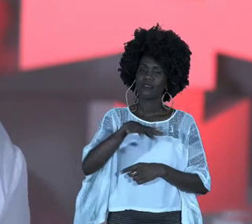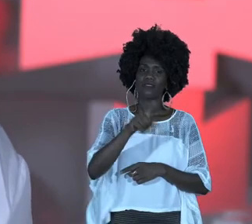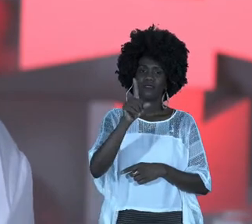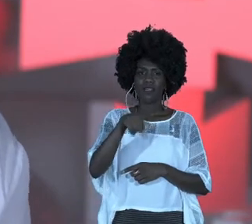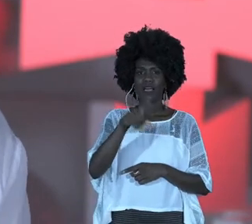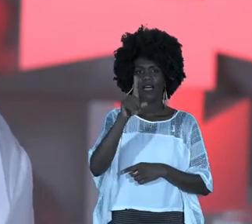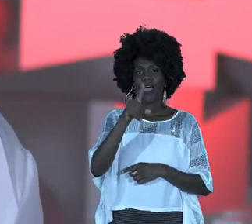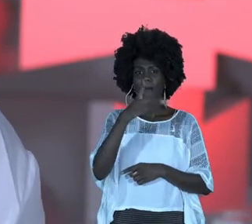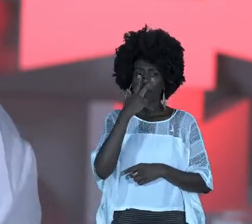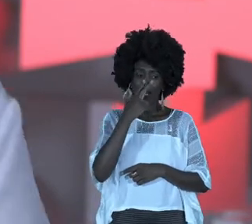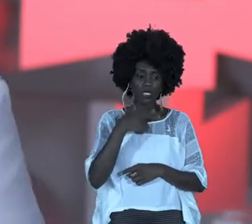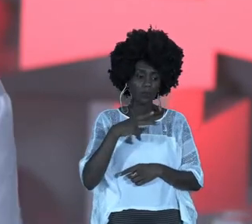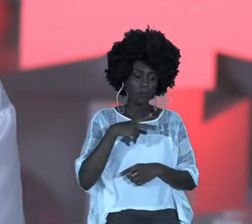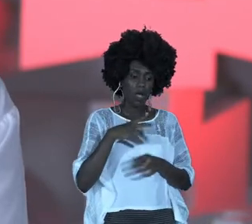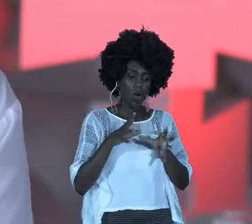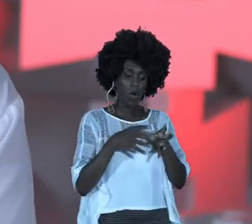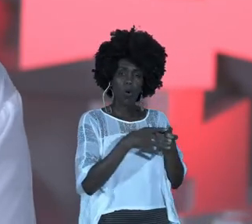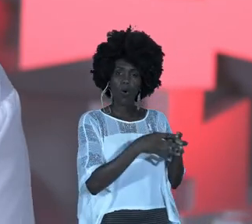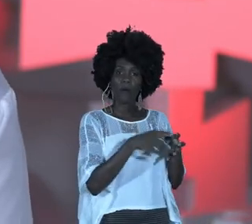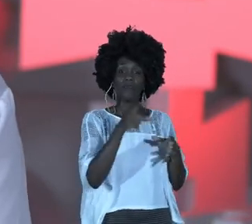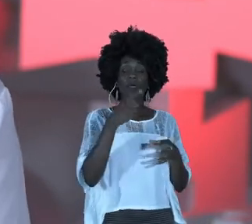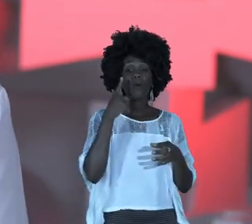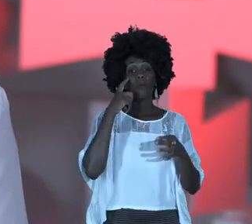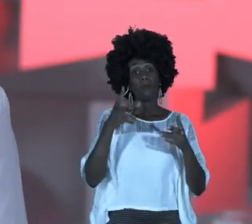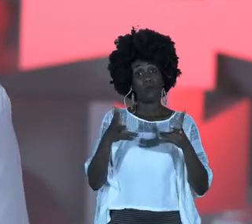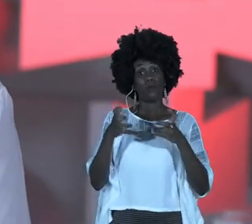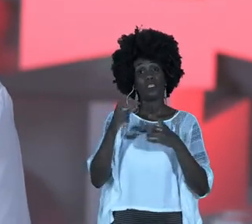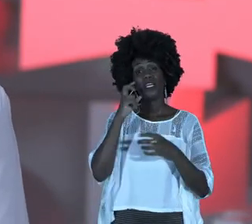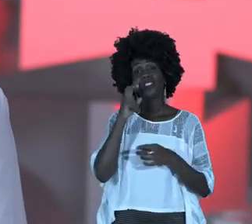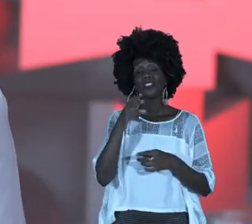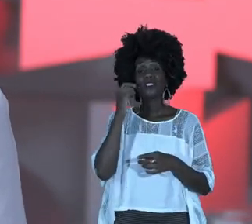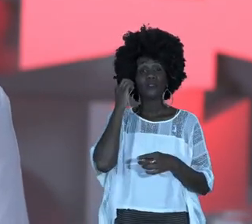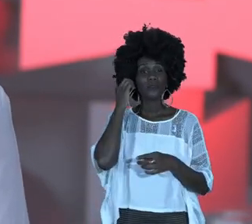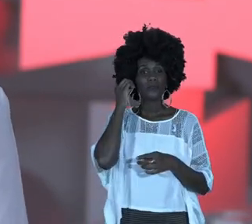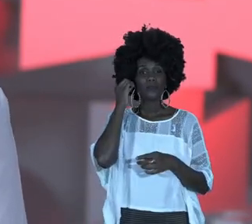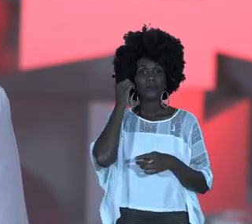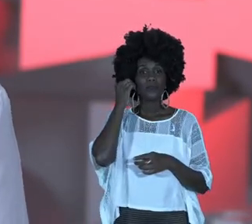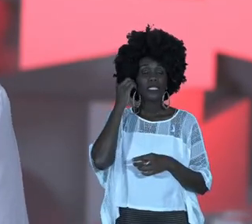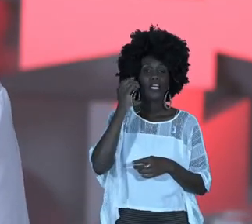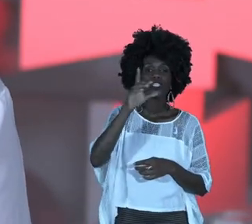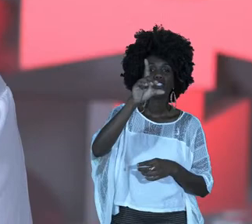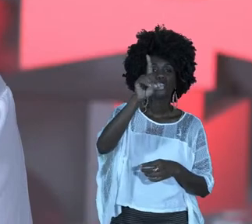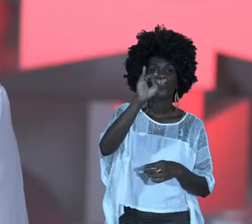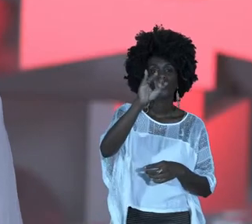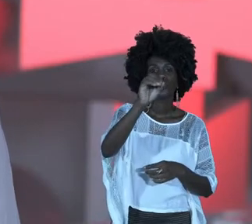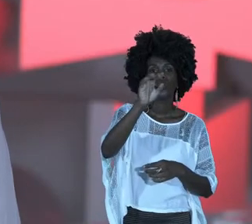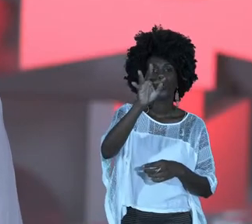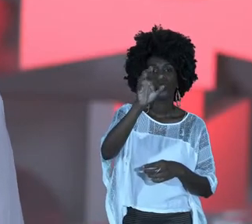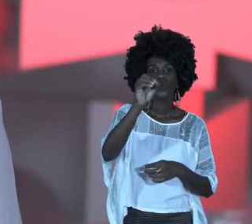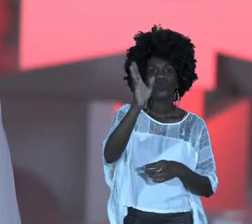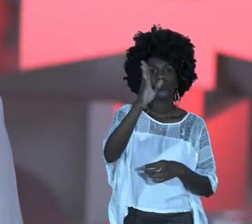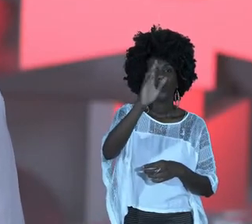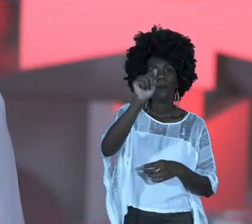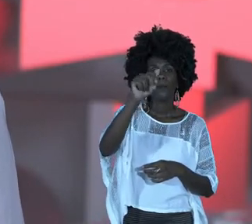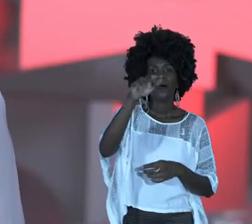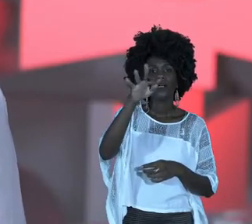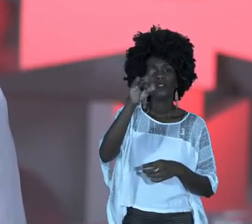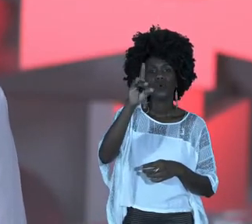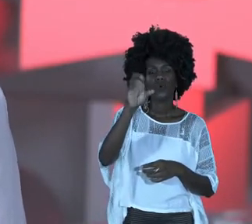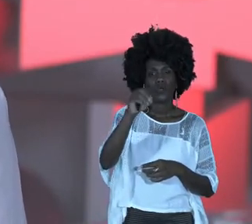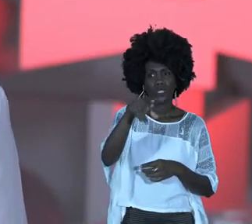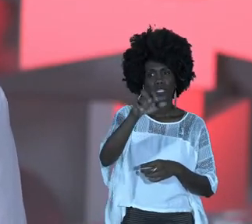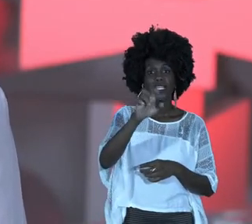era restrita. Então a gente vê no trabalho de Giotto di Bondone, no século